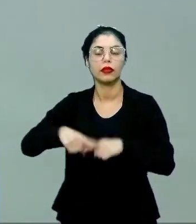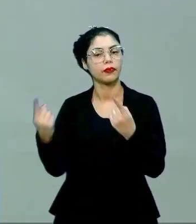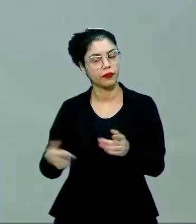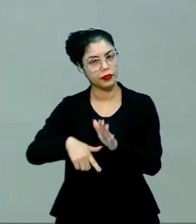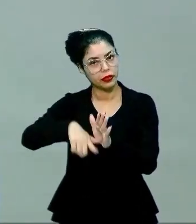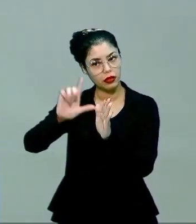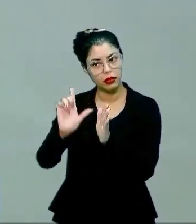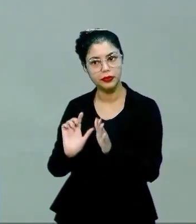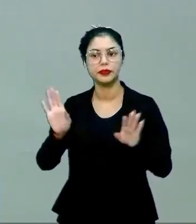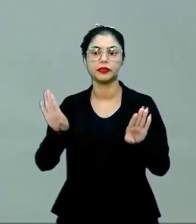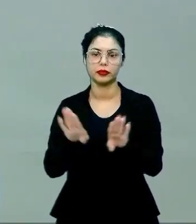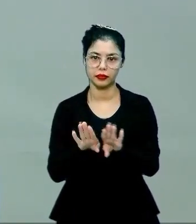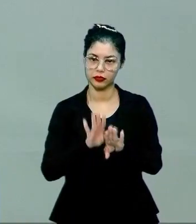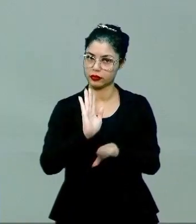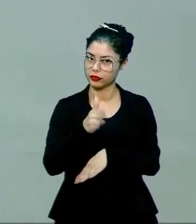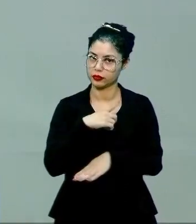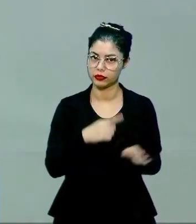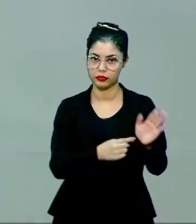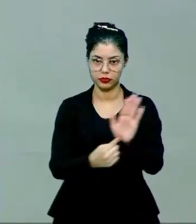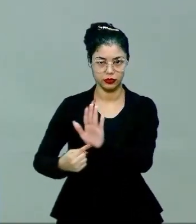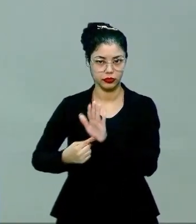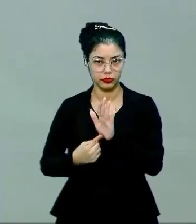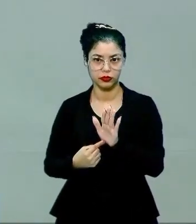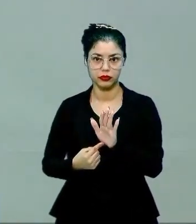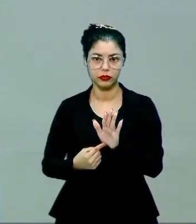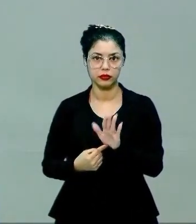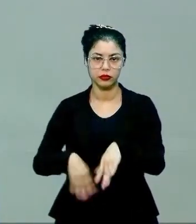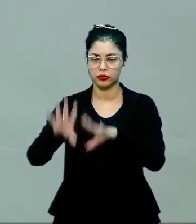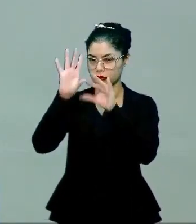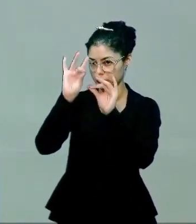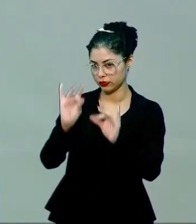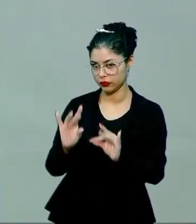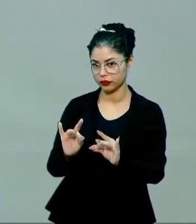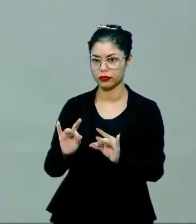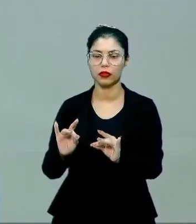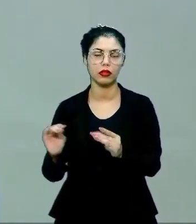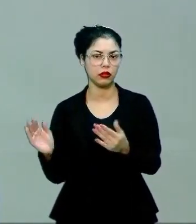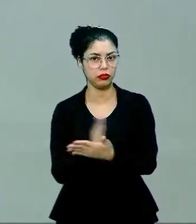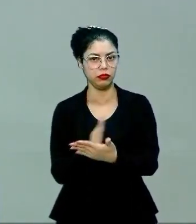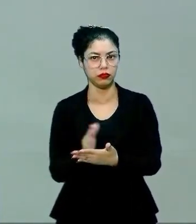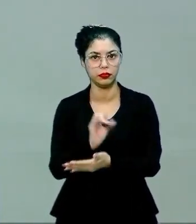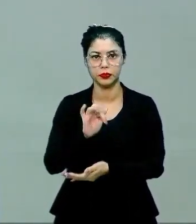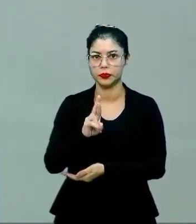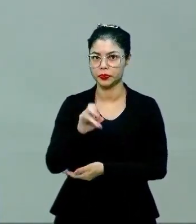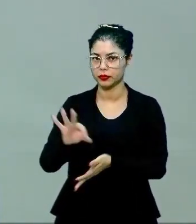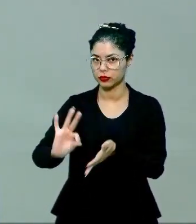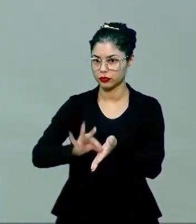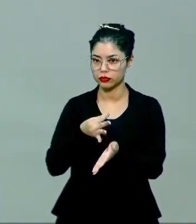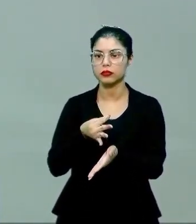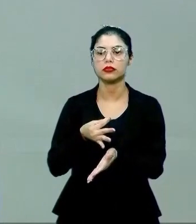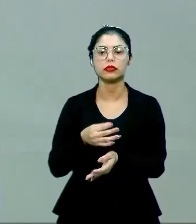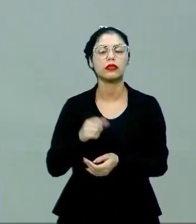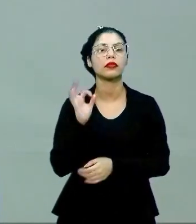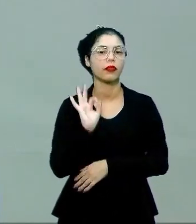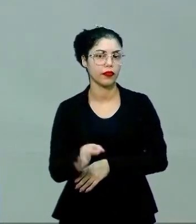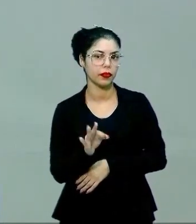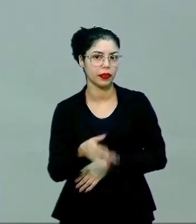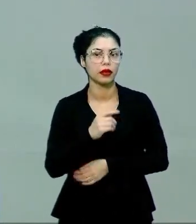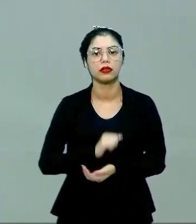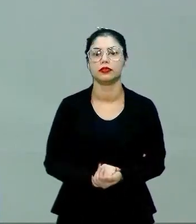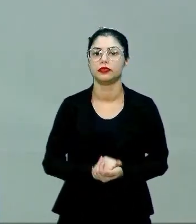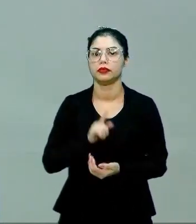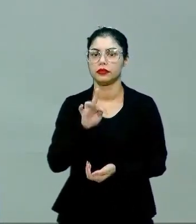cedo ele também já tenha mostrado seu talento e temos algumas obras que foram registradas que nós temos certeza que